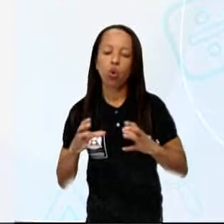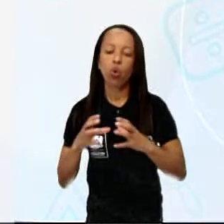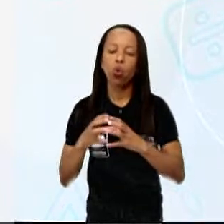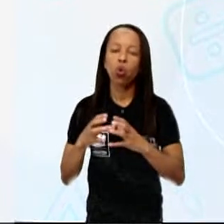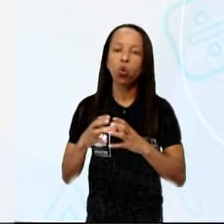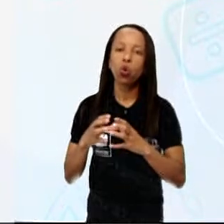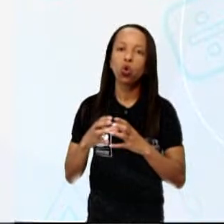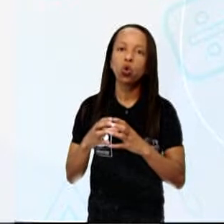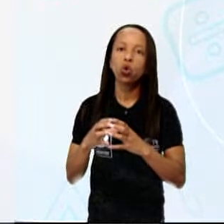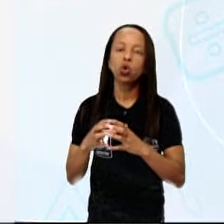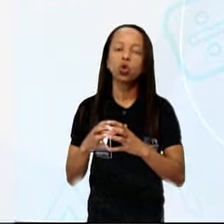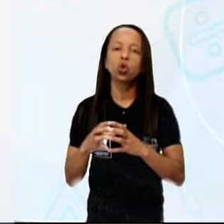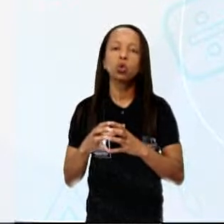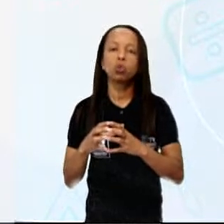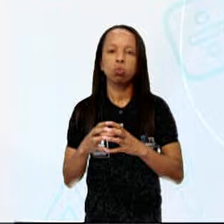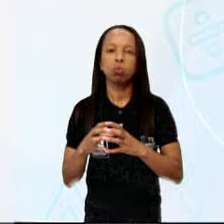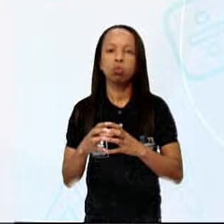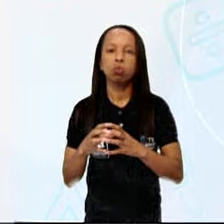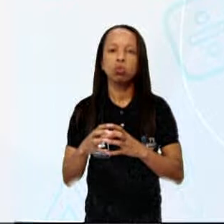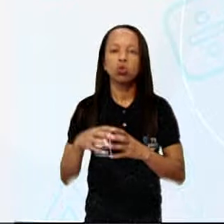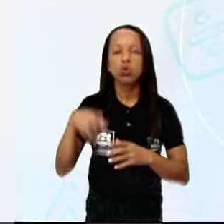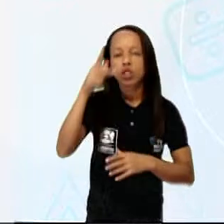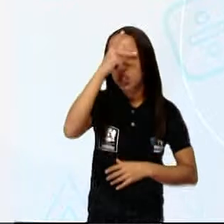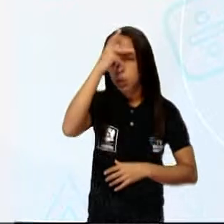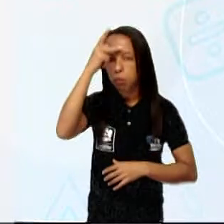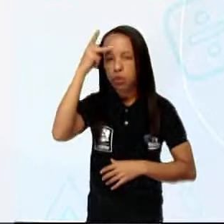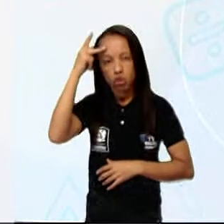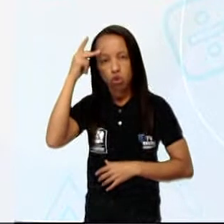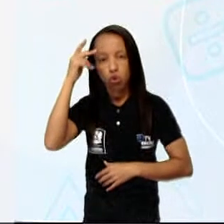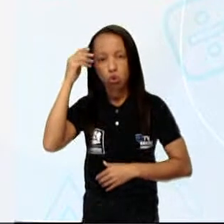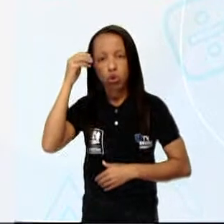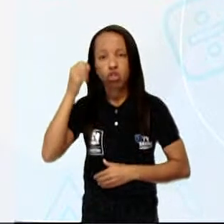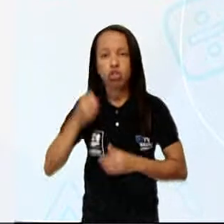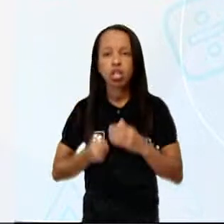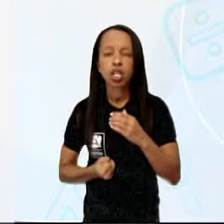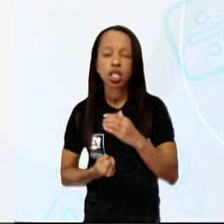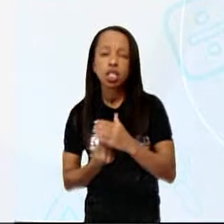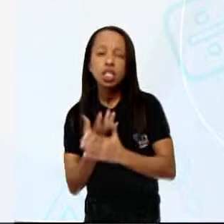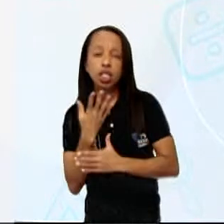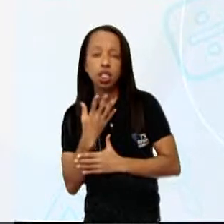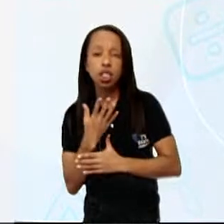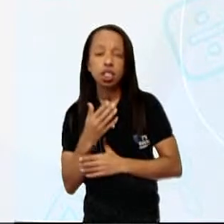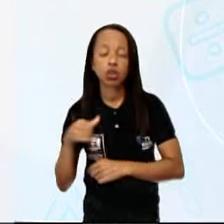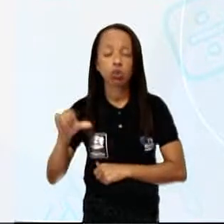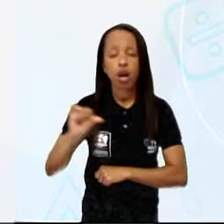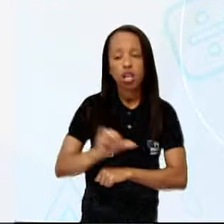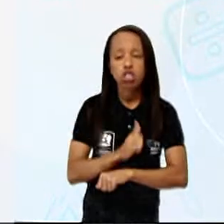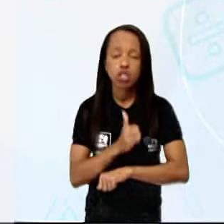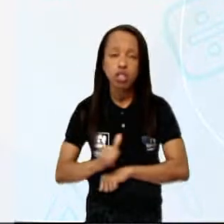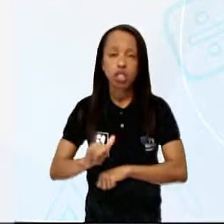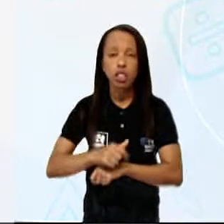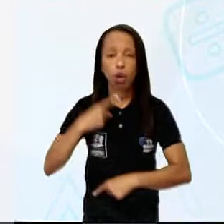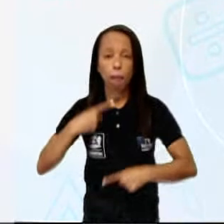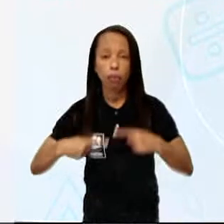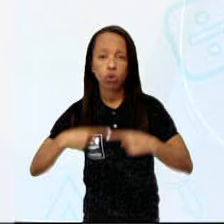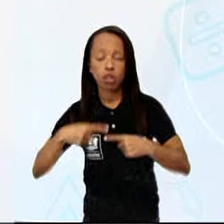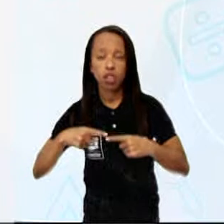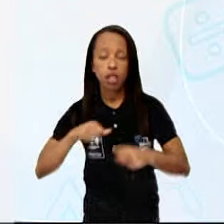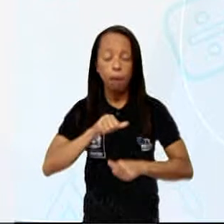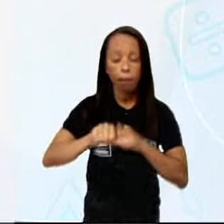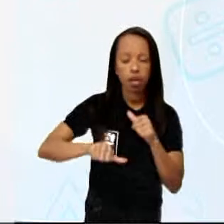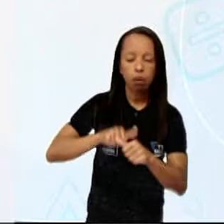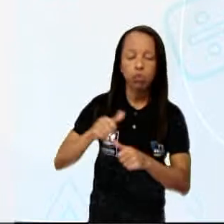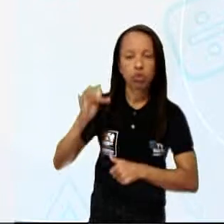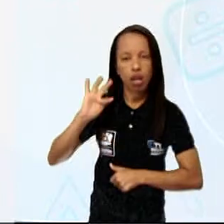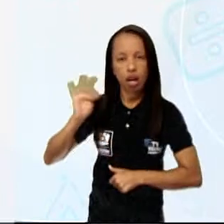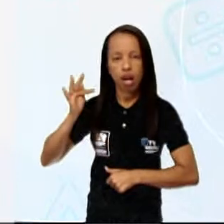criando uma estratégia política para mudar a França. No segundo momento, na segunda etapa, nós vamos ver a